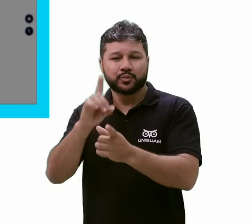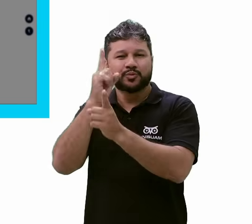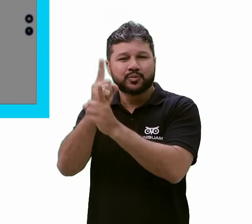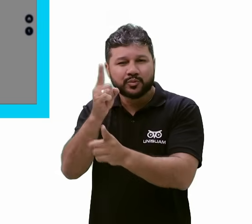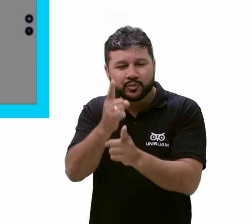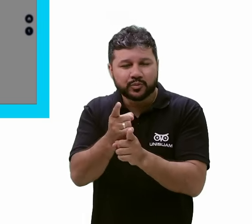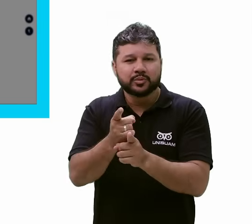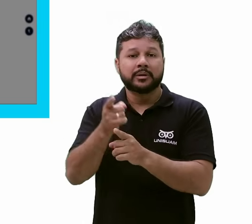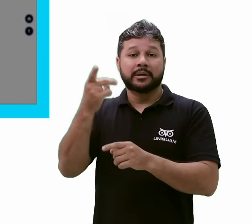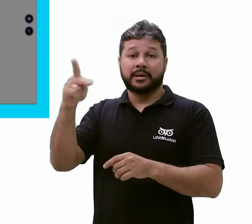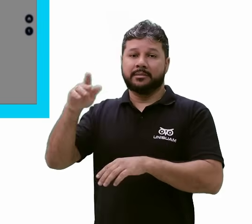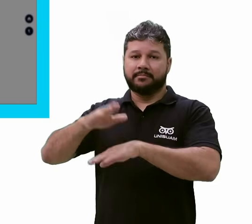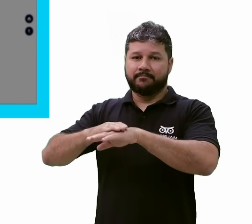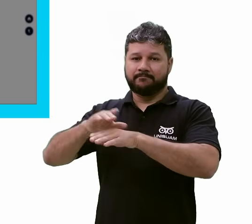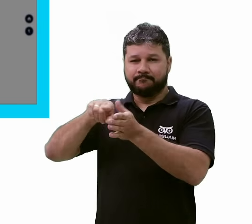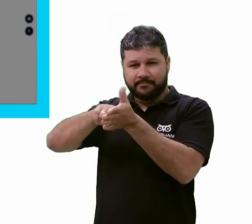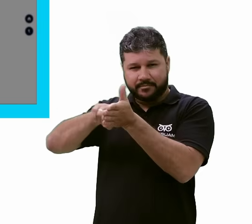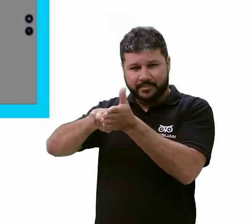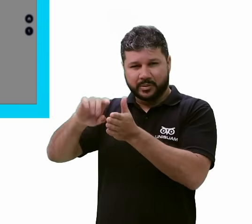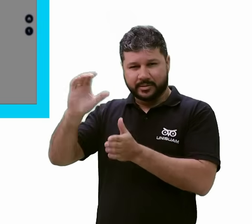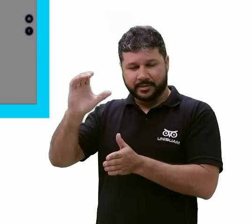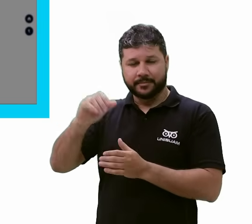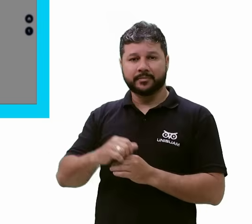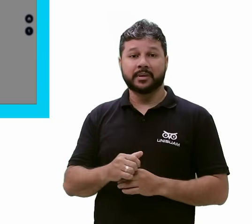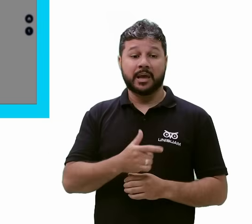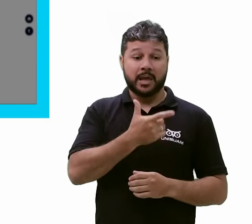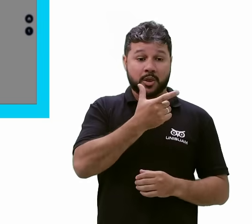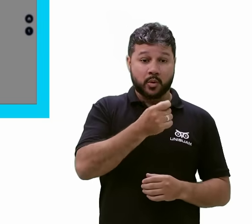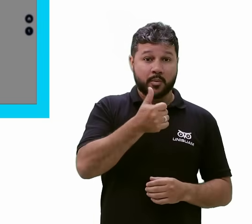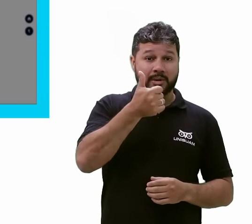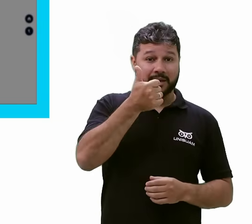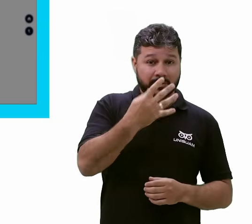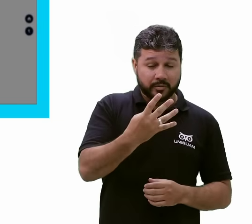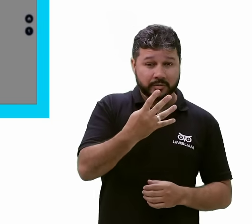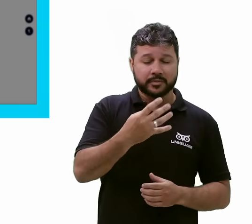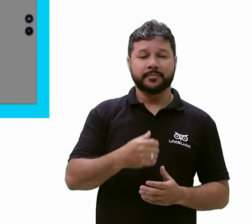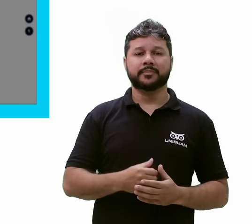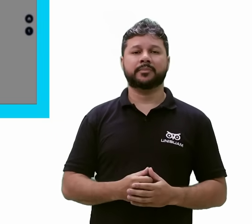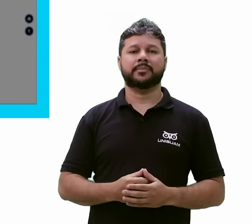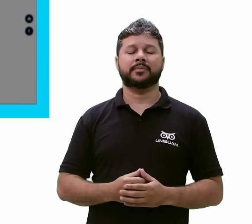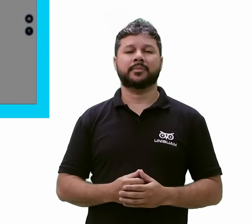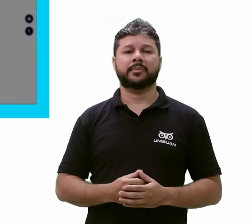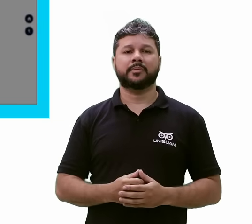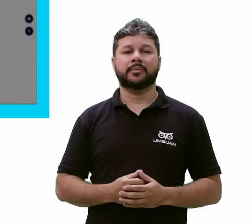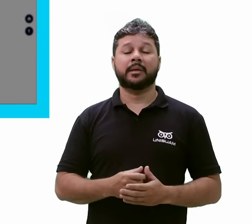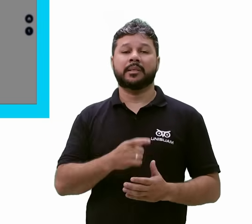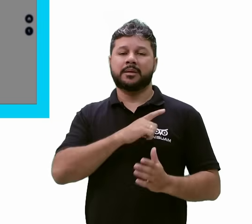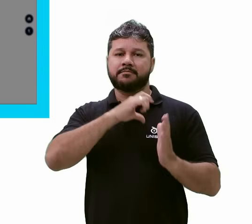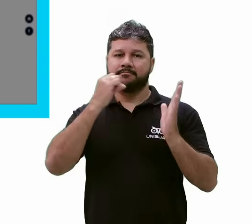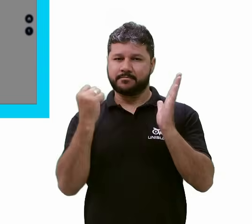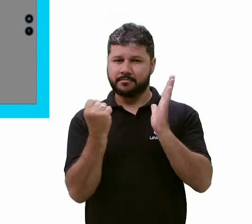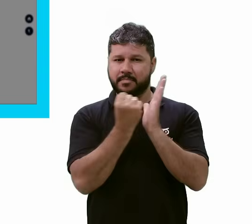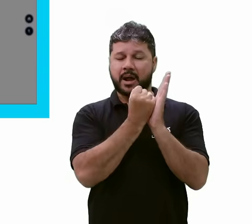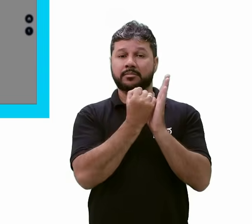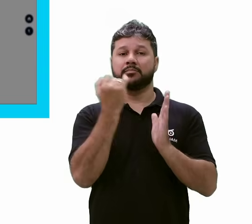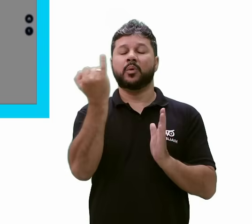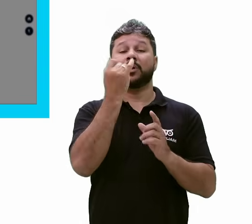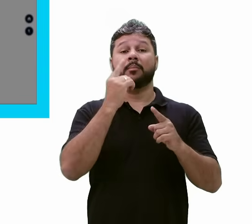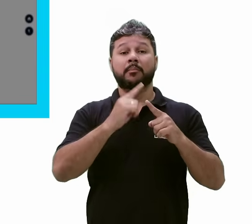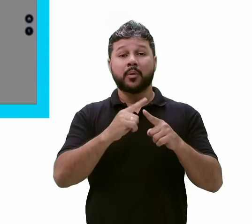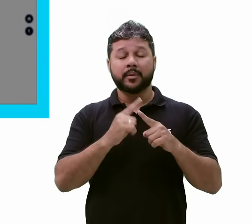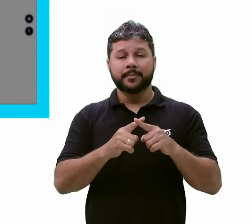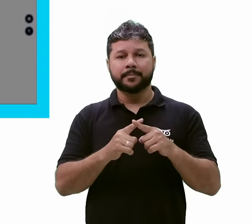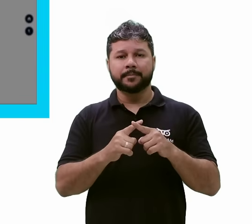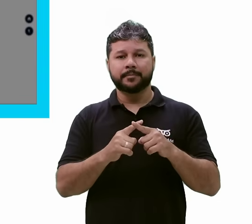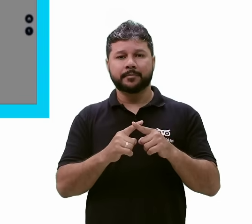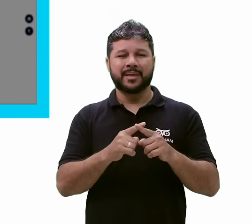Baseado nas descobertas desses cientistas. E aí, em 2014, a gente tem um marco muito importante. Por quê?